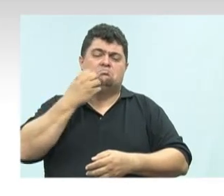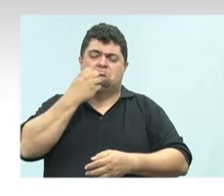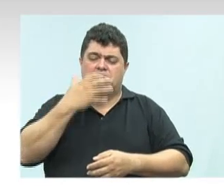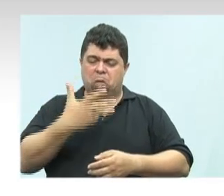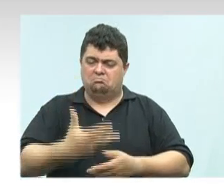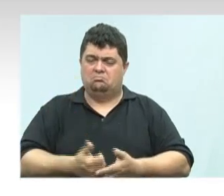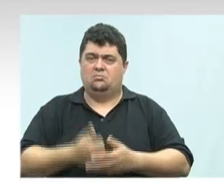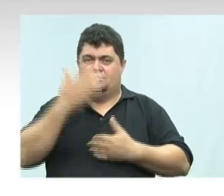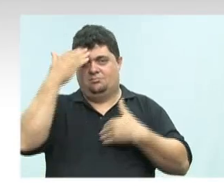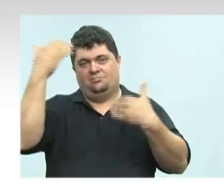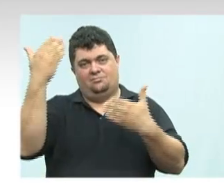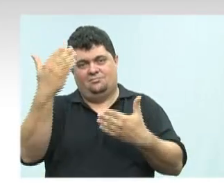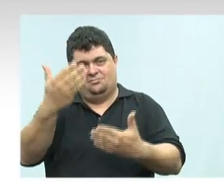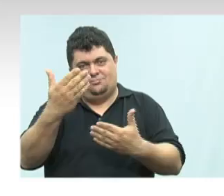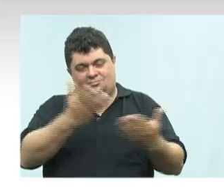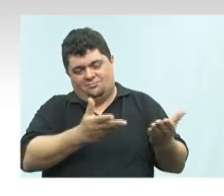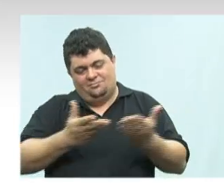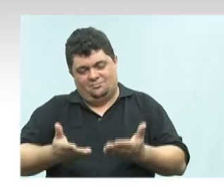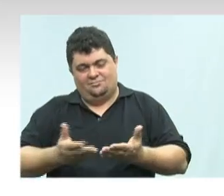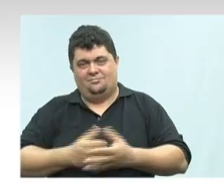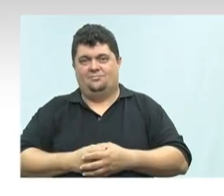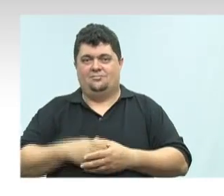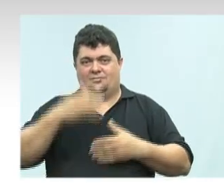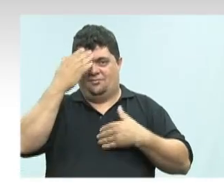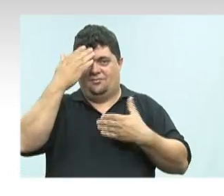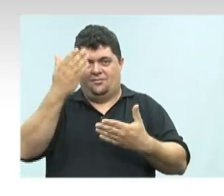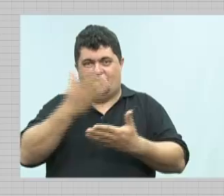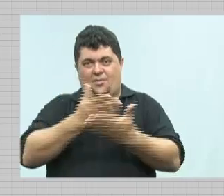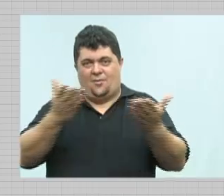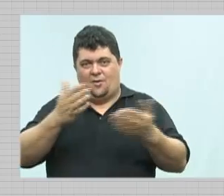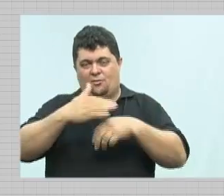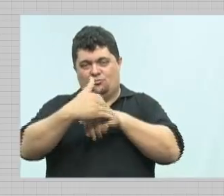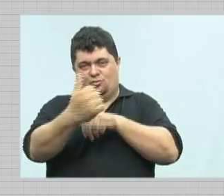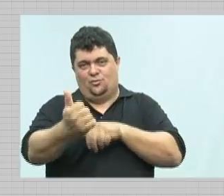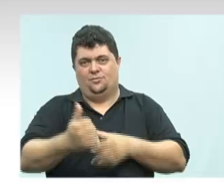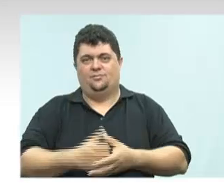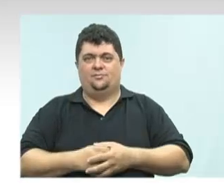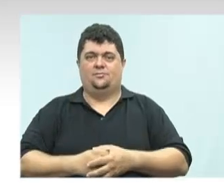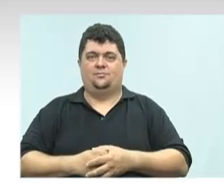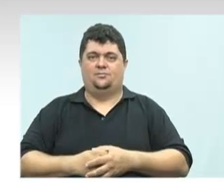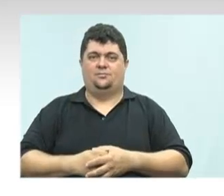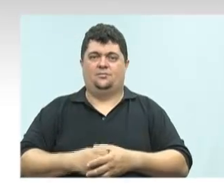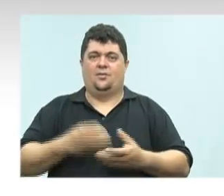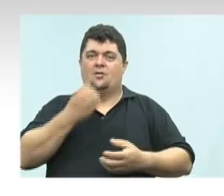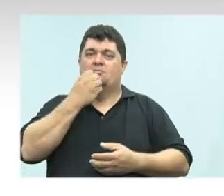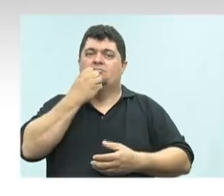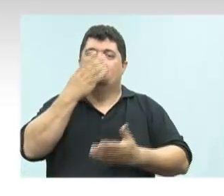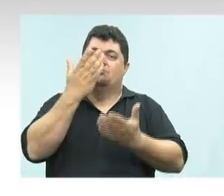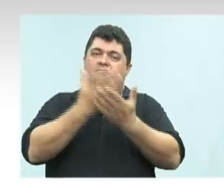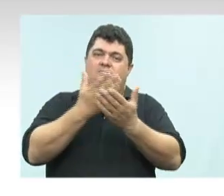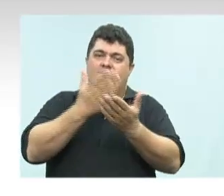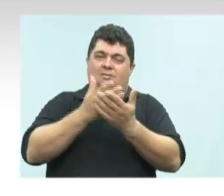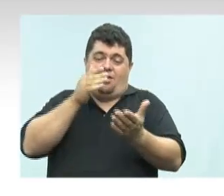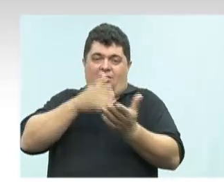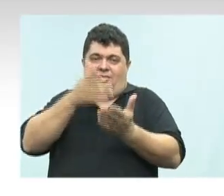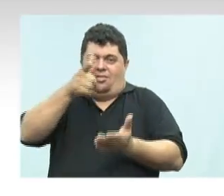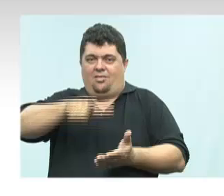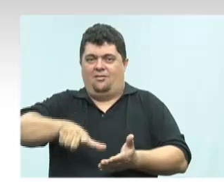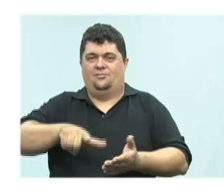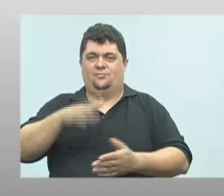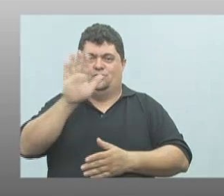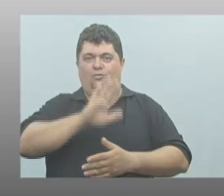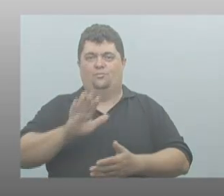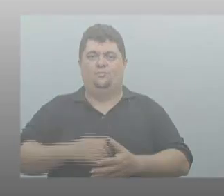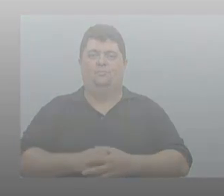professora? Muito obrigada pela sua participação. Obrigada a vocês pelo convite. E para vocês, uma boa aula e até a próxima.